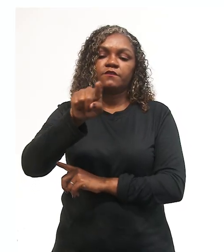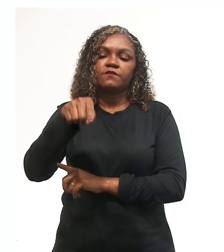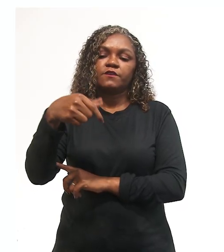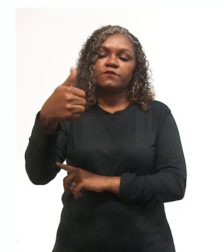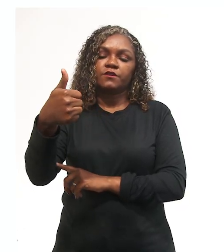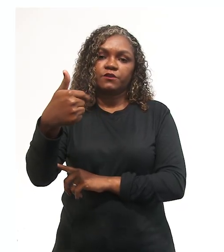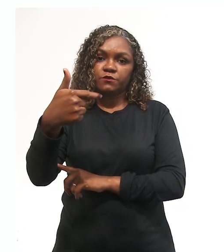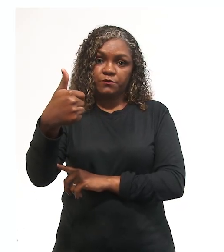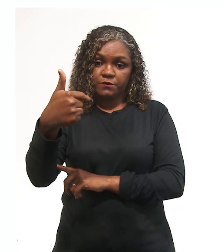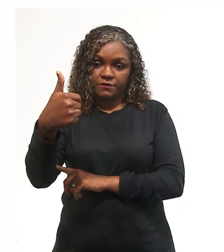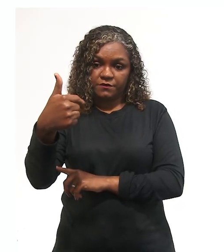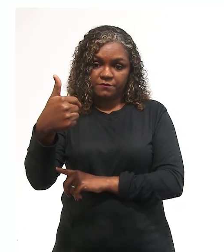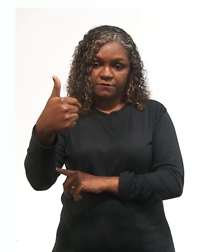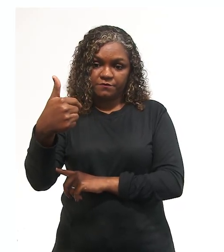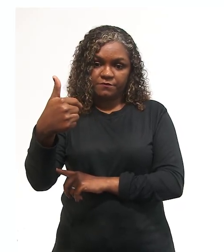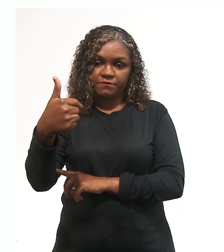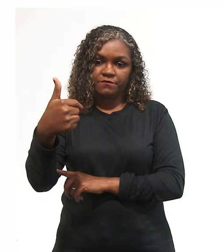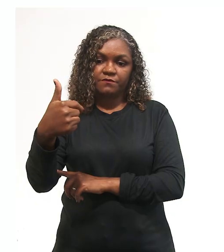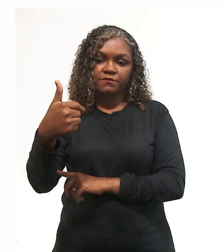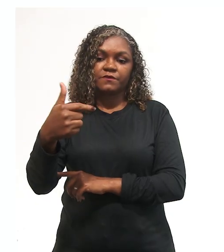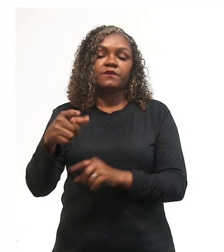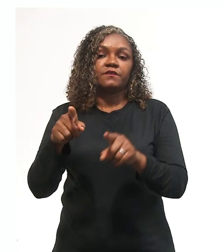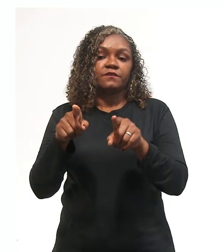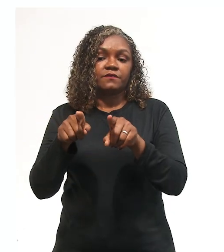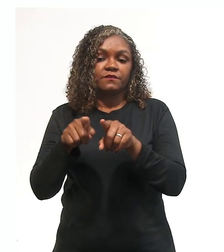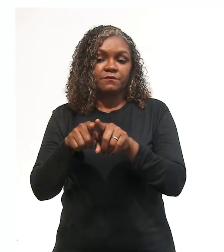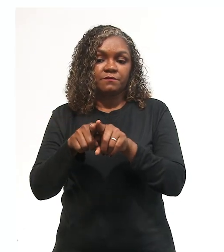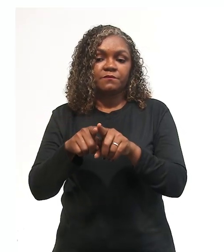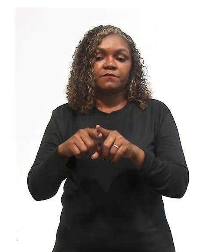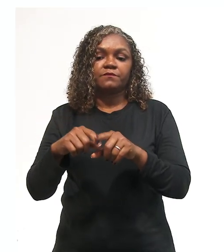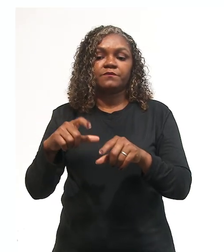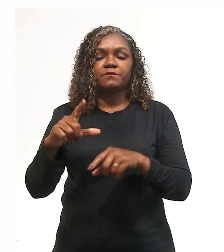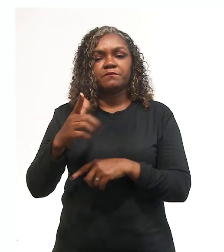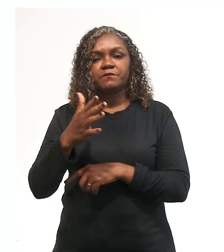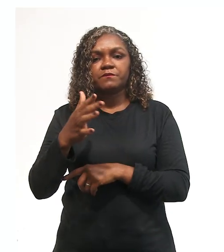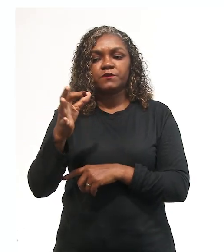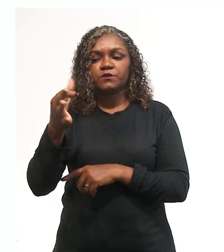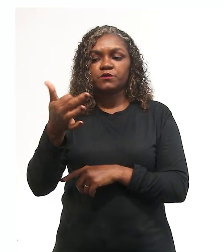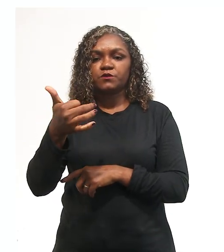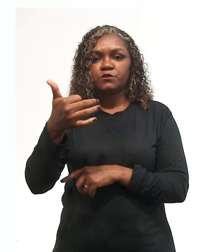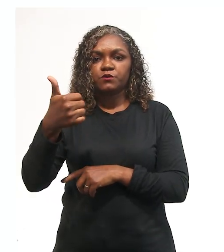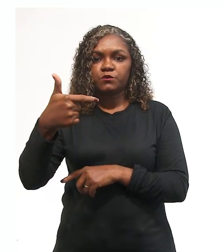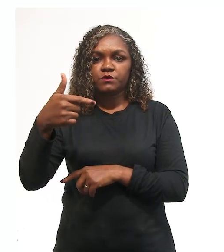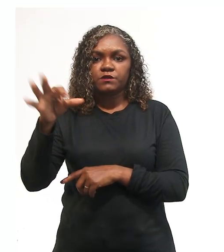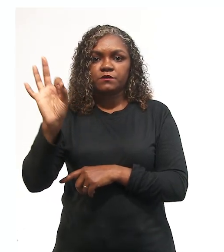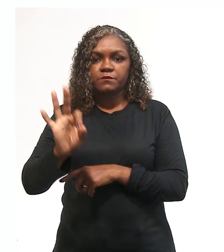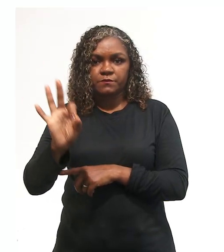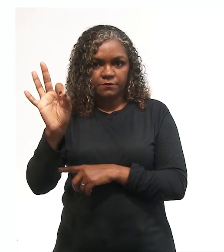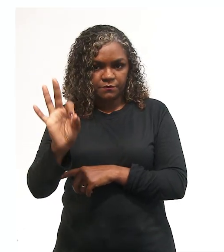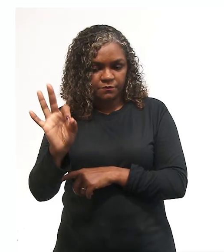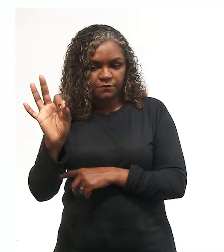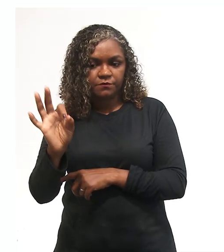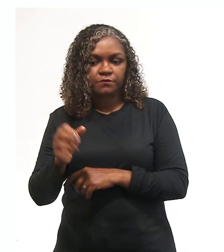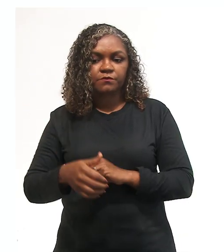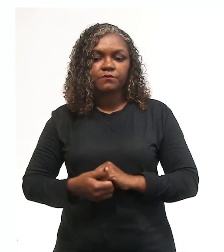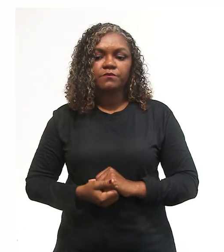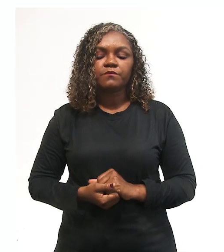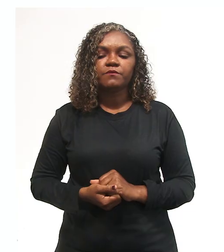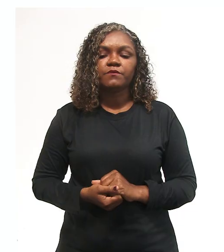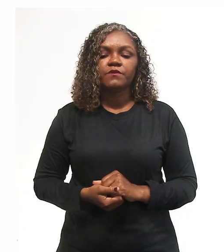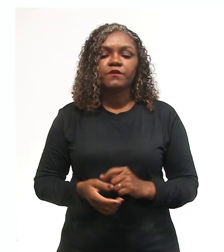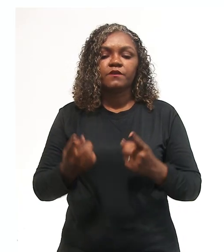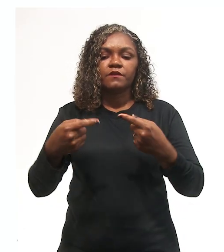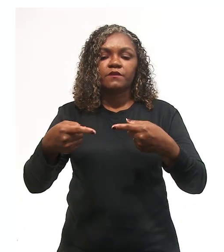0,12, que a gente vai ter de 12%, né? 0,12, a